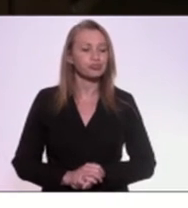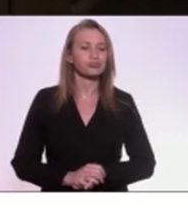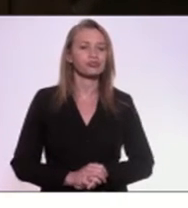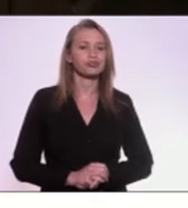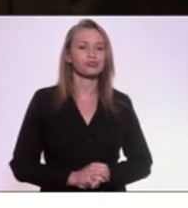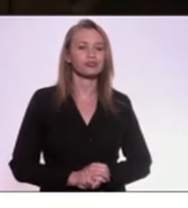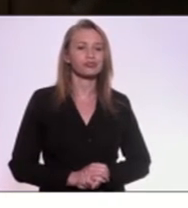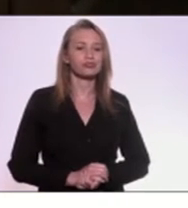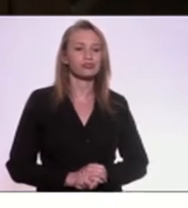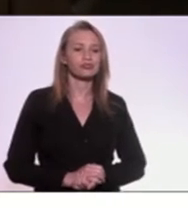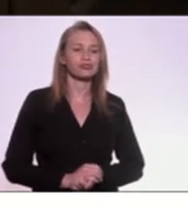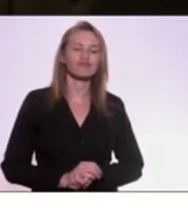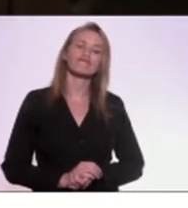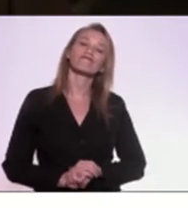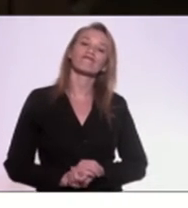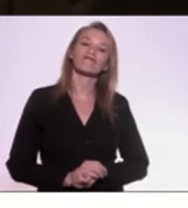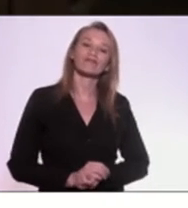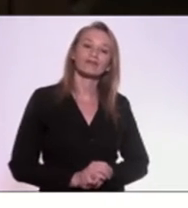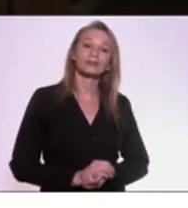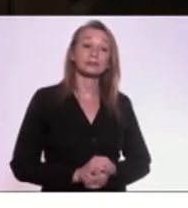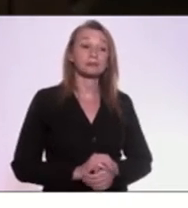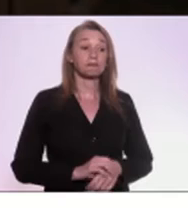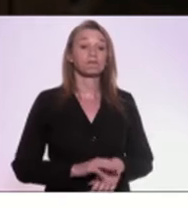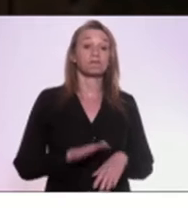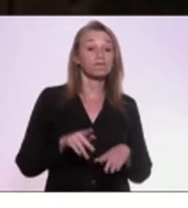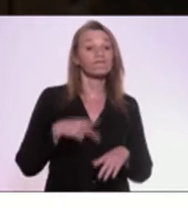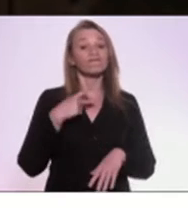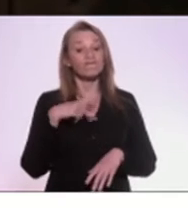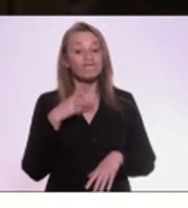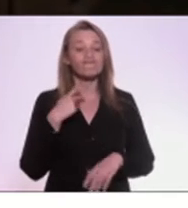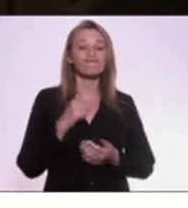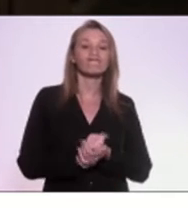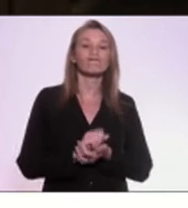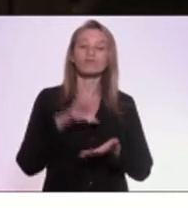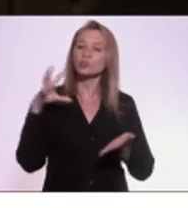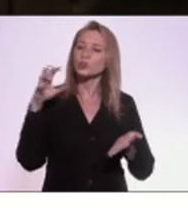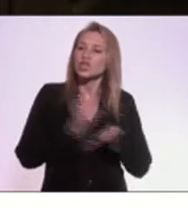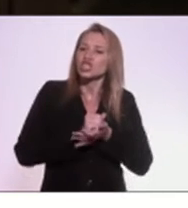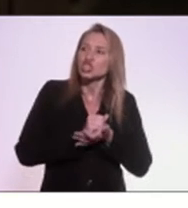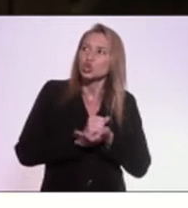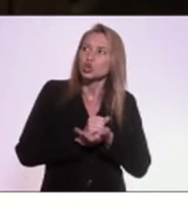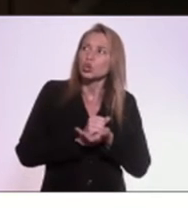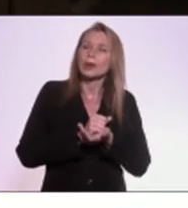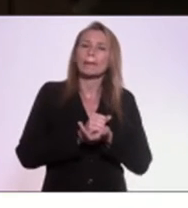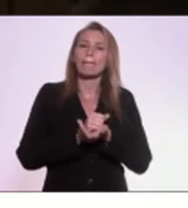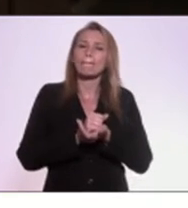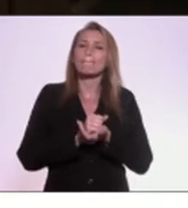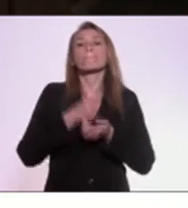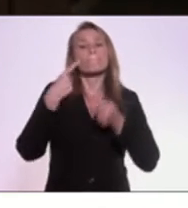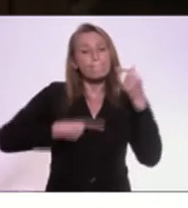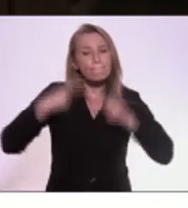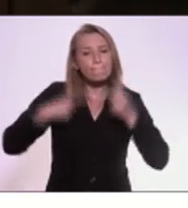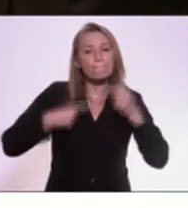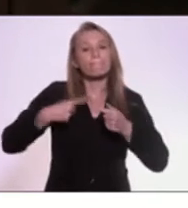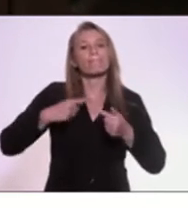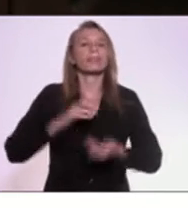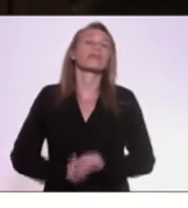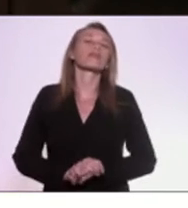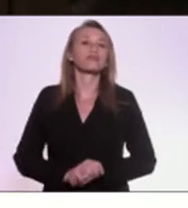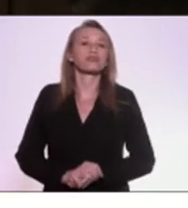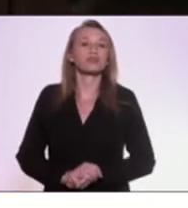faço sistematicamente, até passando do tempo, mas apenas um registro, que é um registro político e